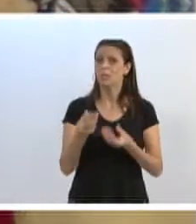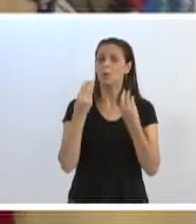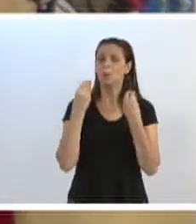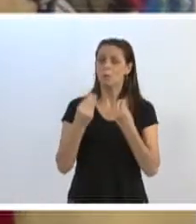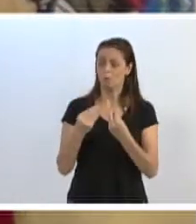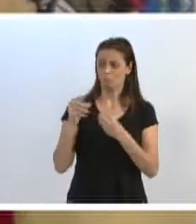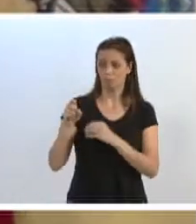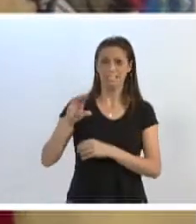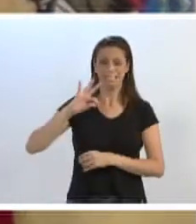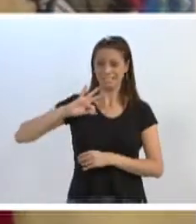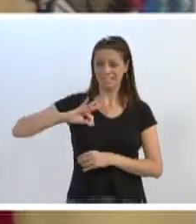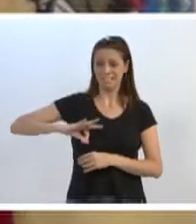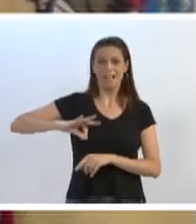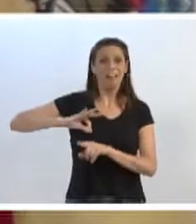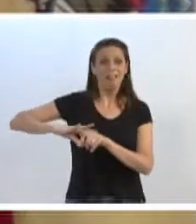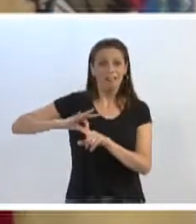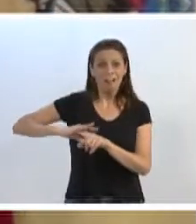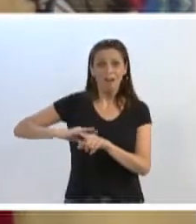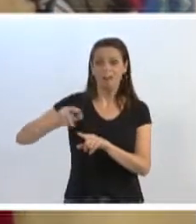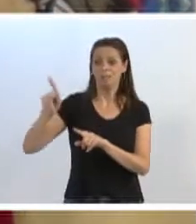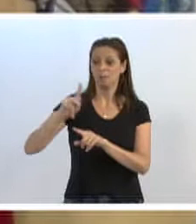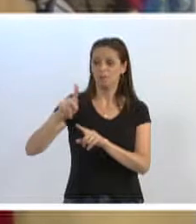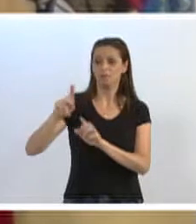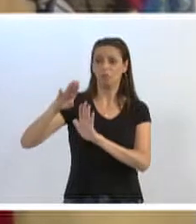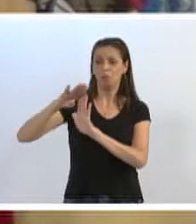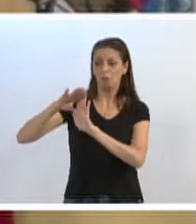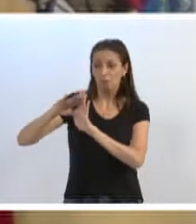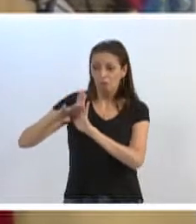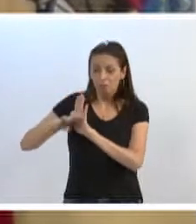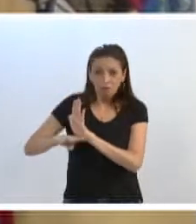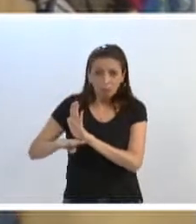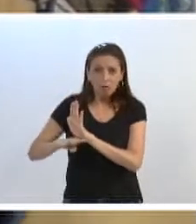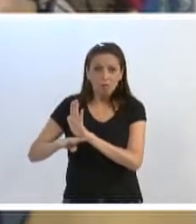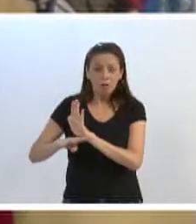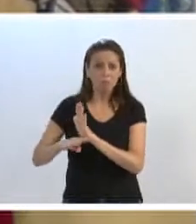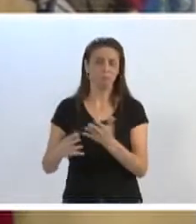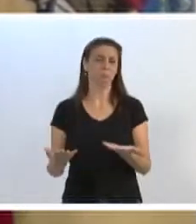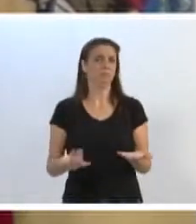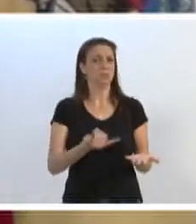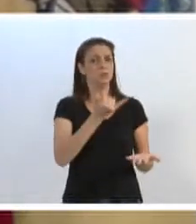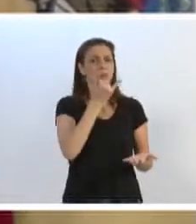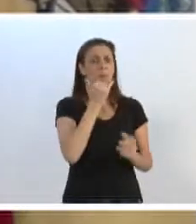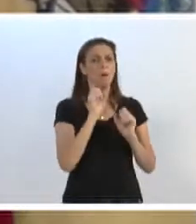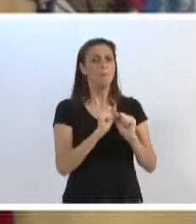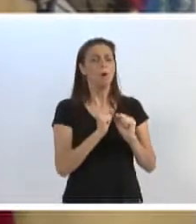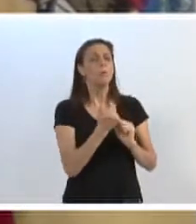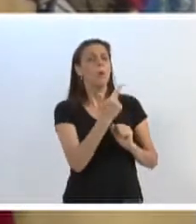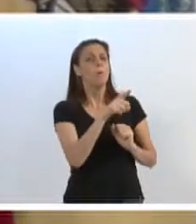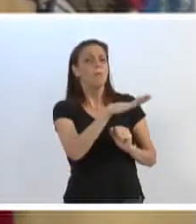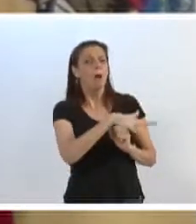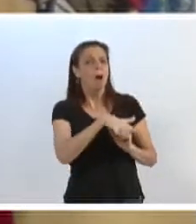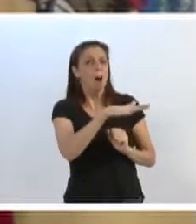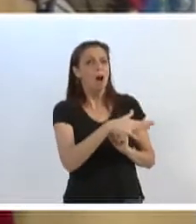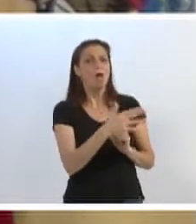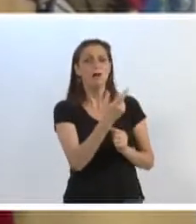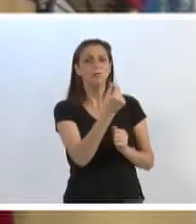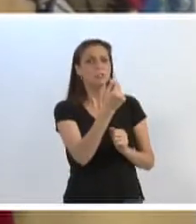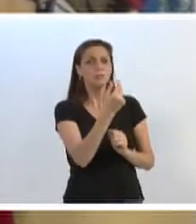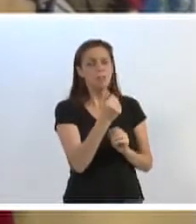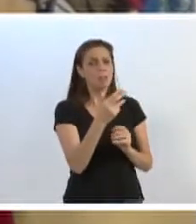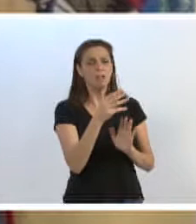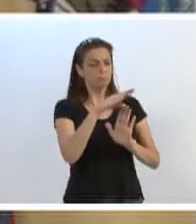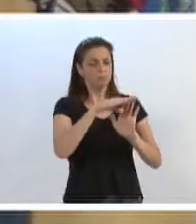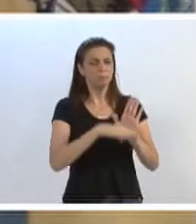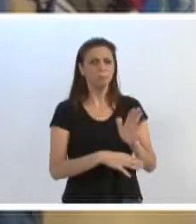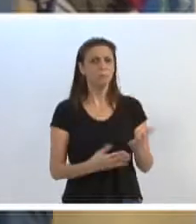a questão do FGTS, por que não se corta de verba publicitária? Por que não se corta de outras questões e faz uma limpeza em relação a algumas